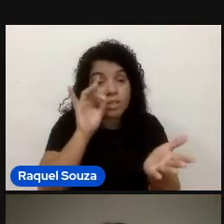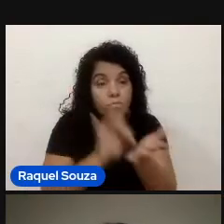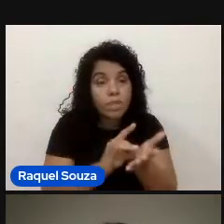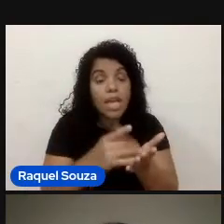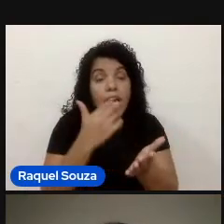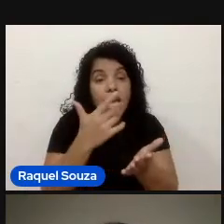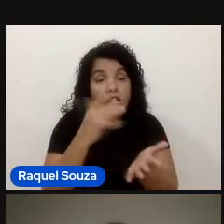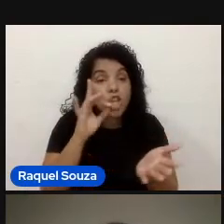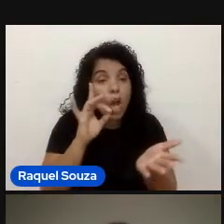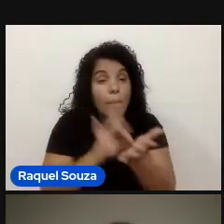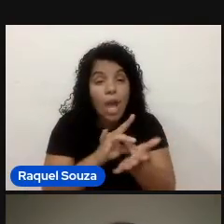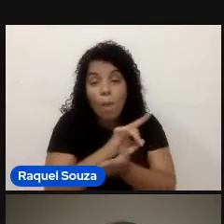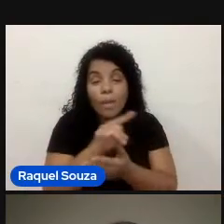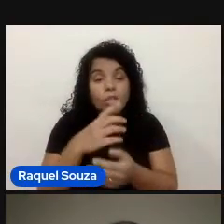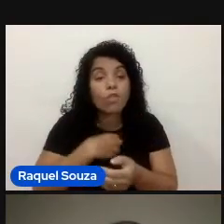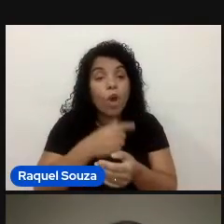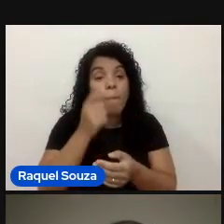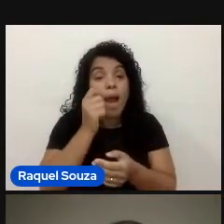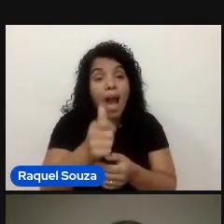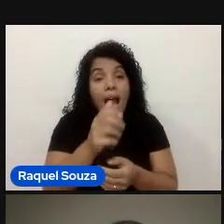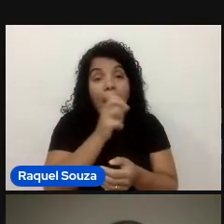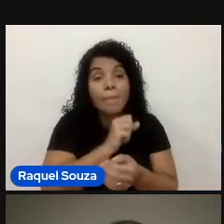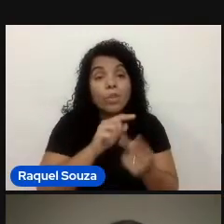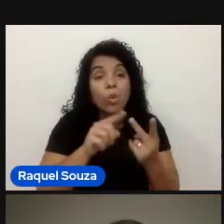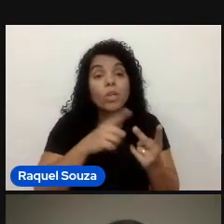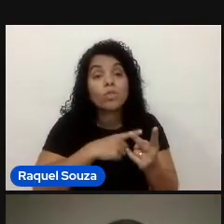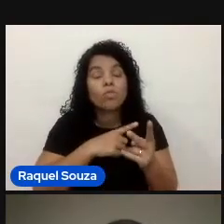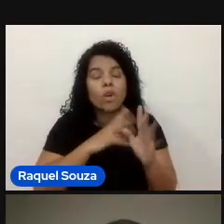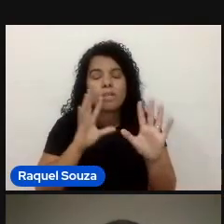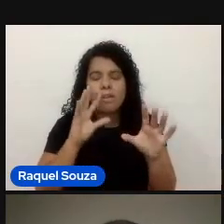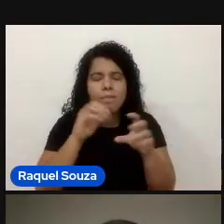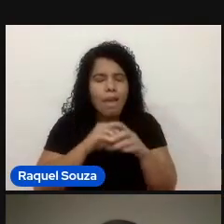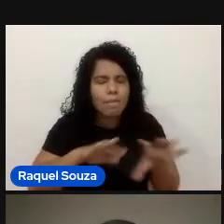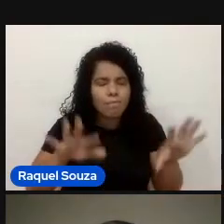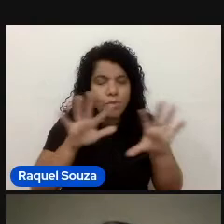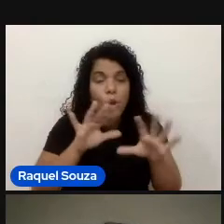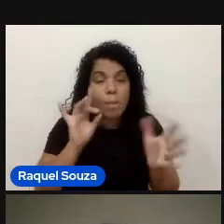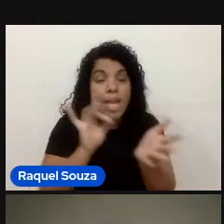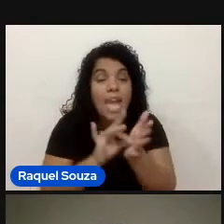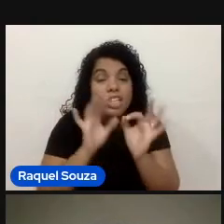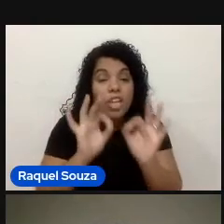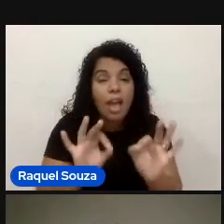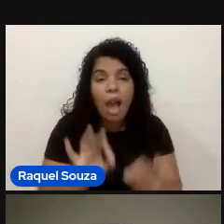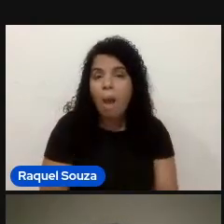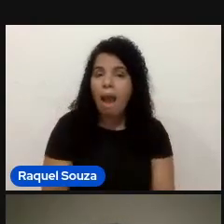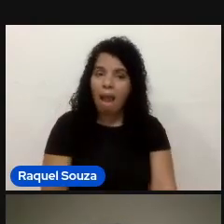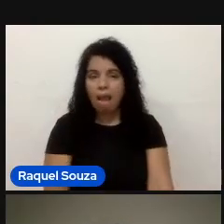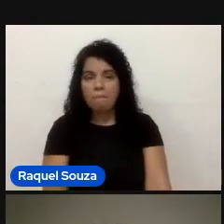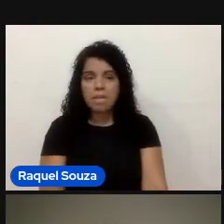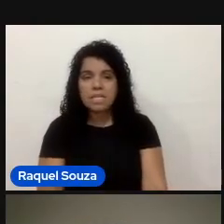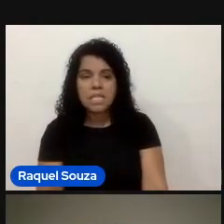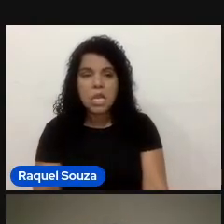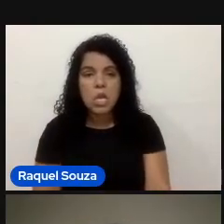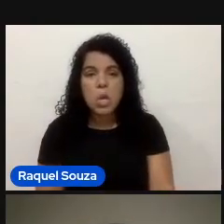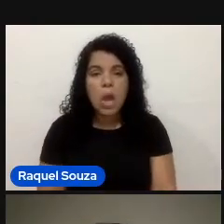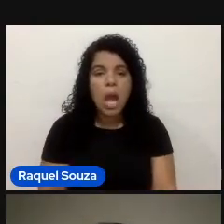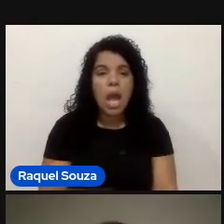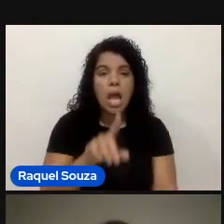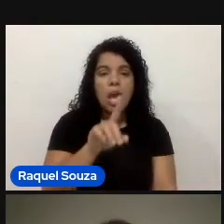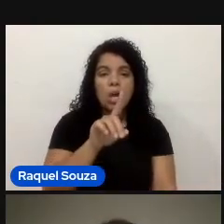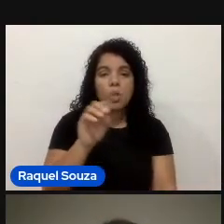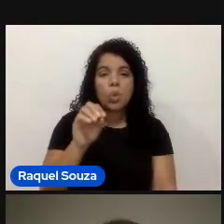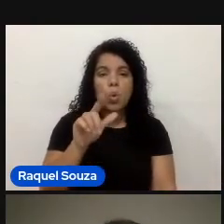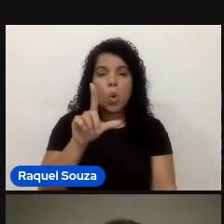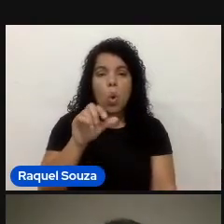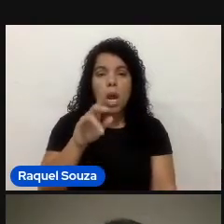realmente de forma mais rápida quando você está imerso num ambiente real. Ah, mas o Duolingo, eu faço